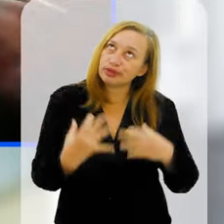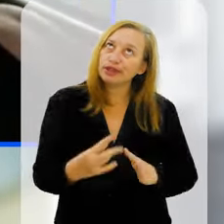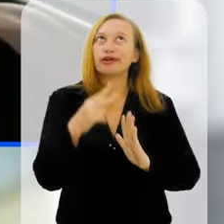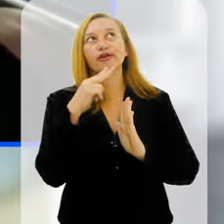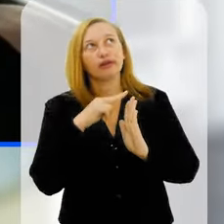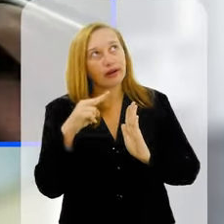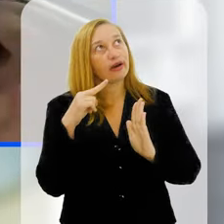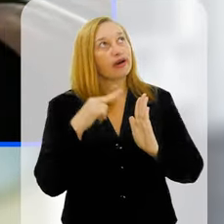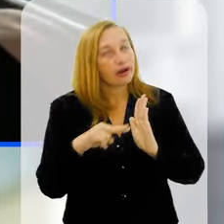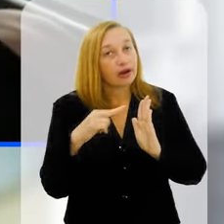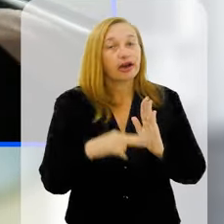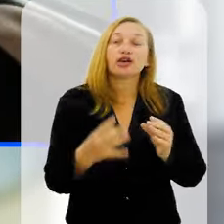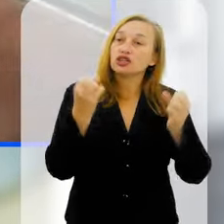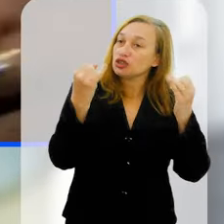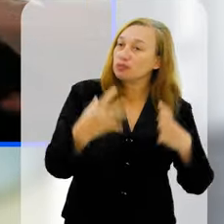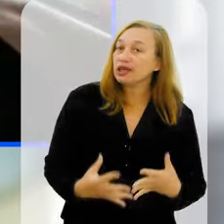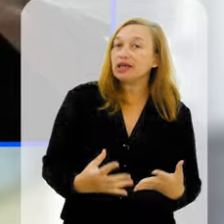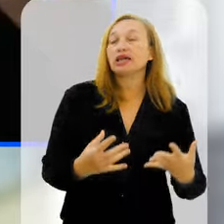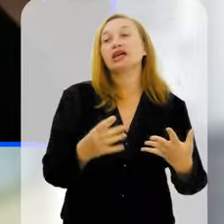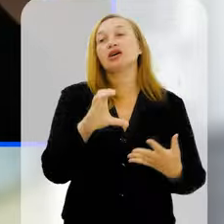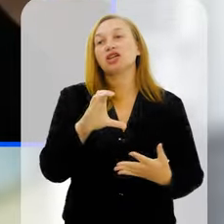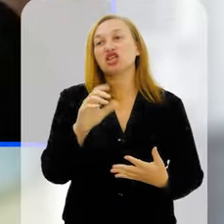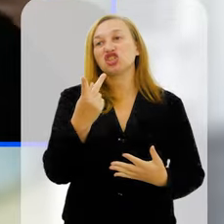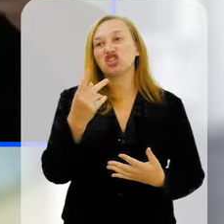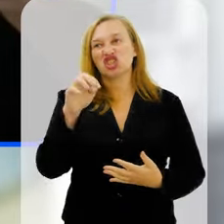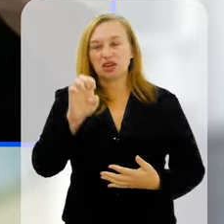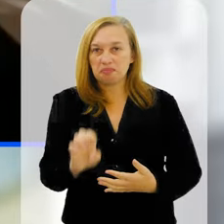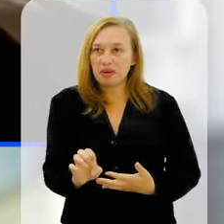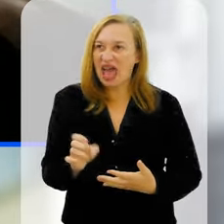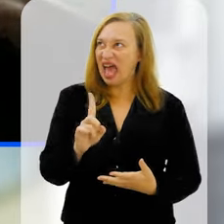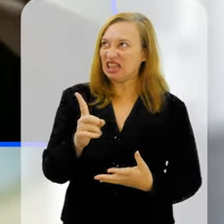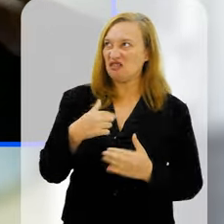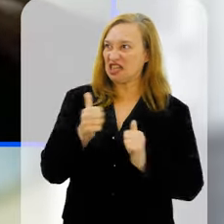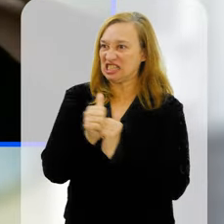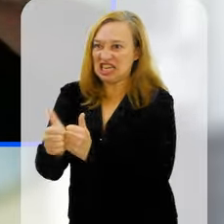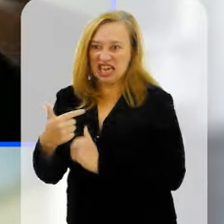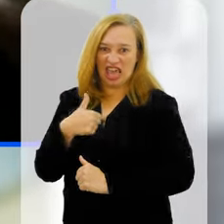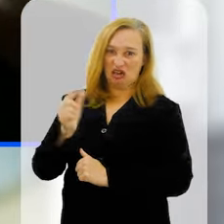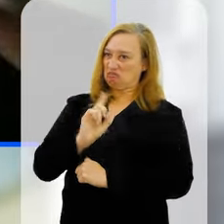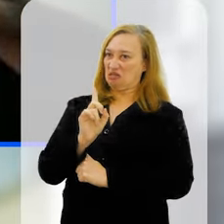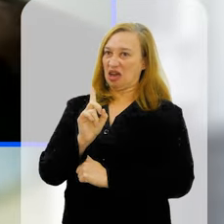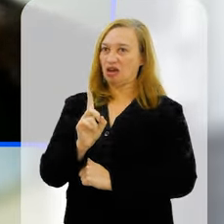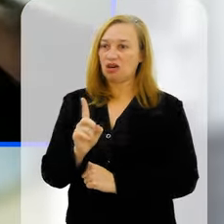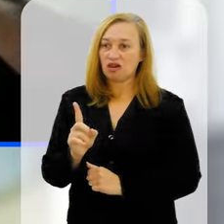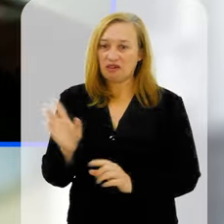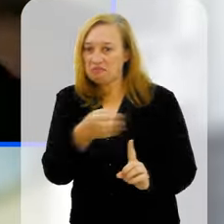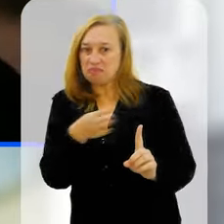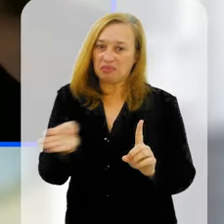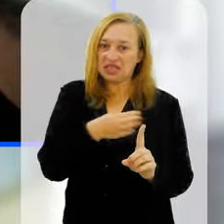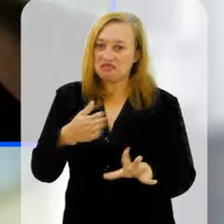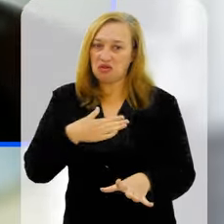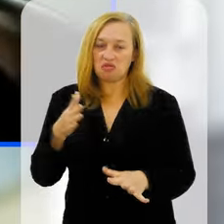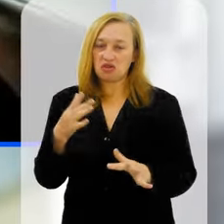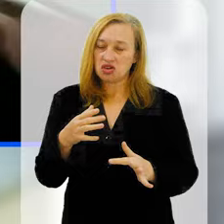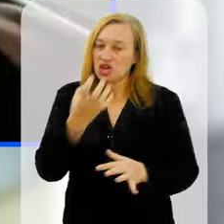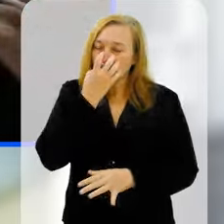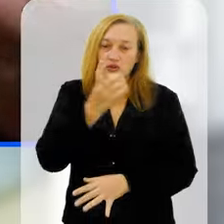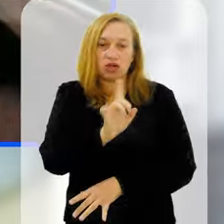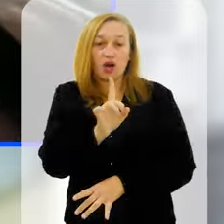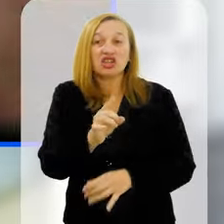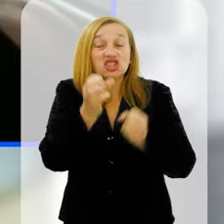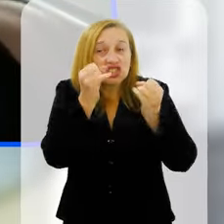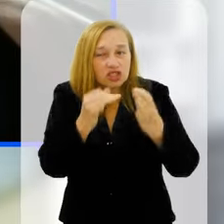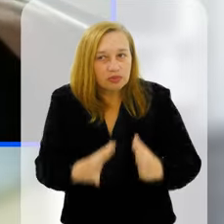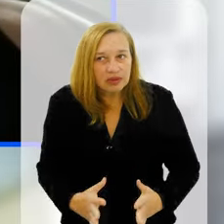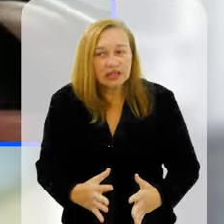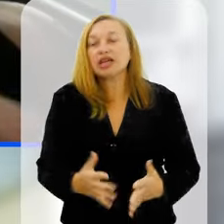Então, a gente explica, a gente lê, a gente fala o que que é realmente o chip, porque tem gente que, ah, não, não, eles vão me seguir para tudo que é lado. Não, não, não, isso vai machucar o meu cachorro. Então, a gente